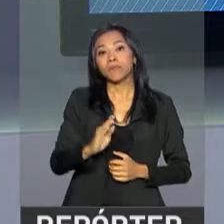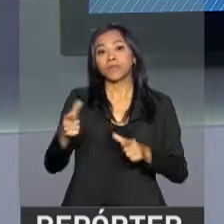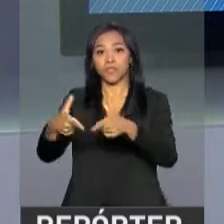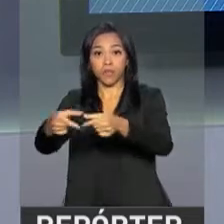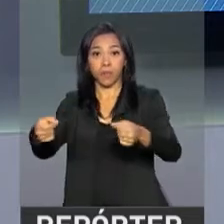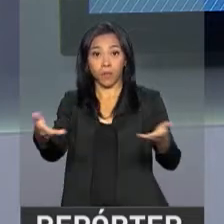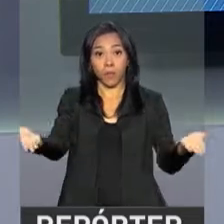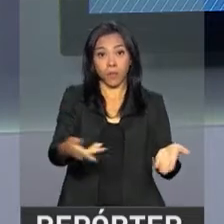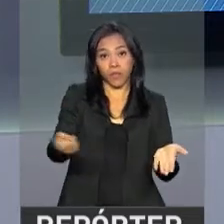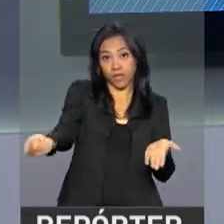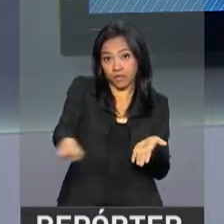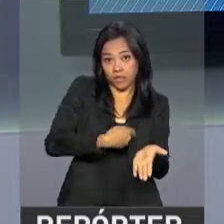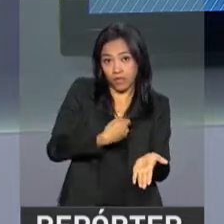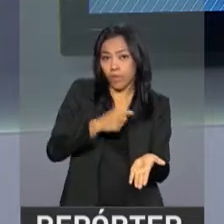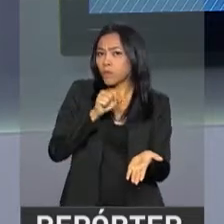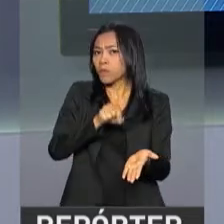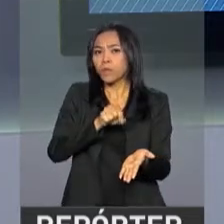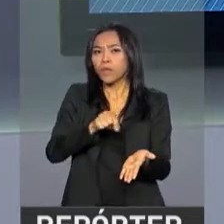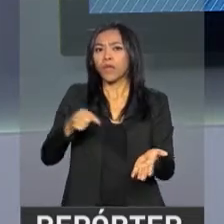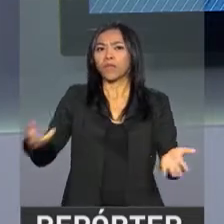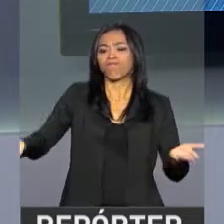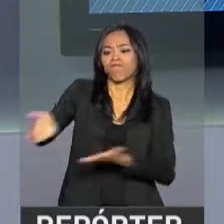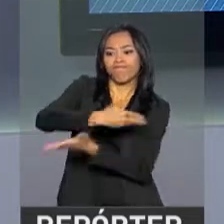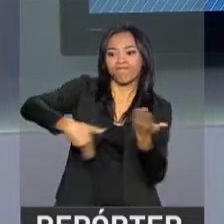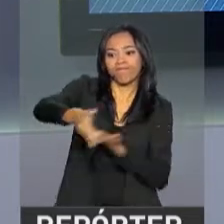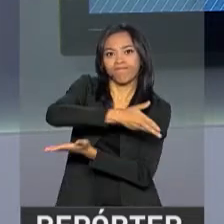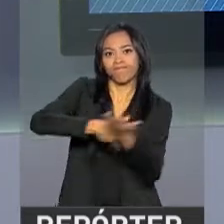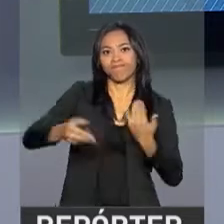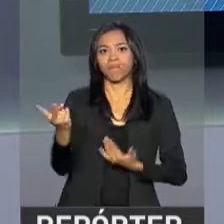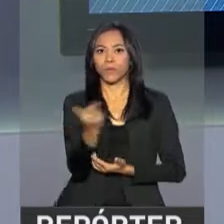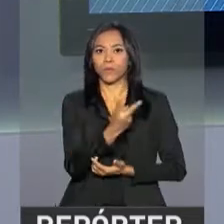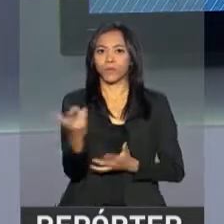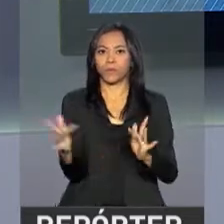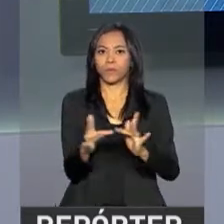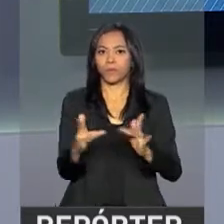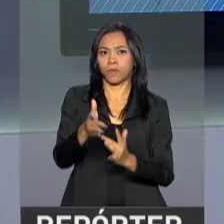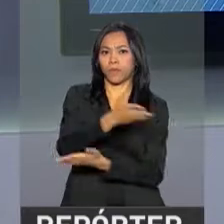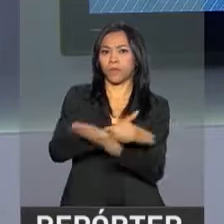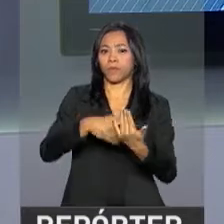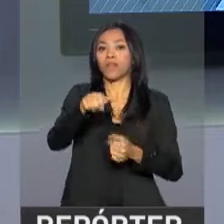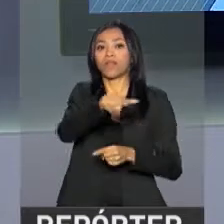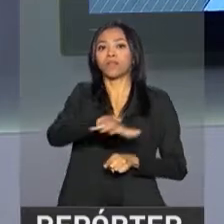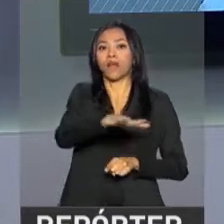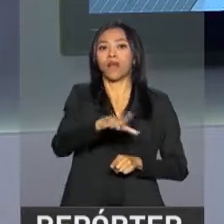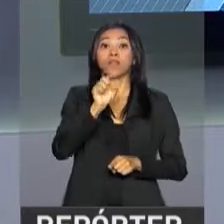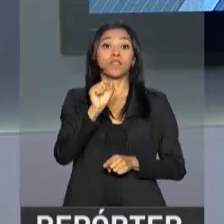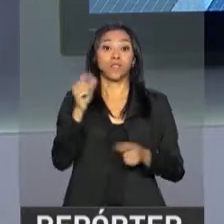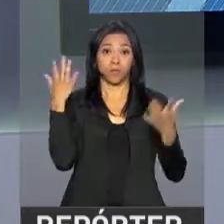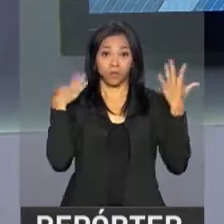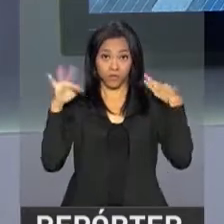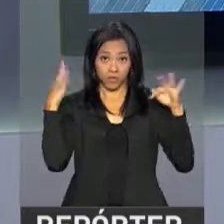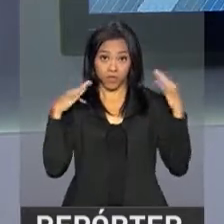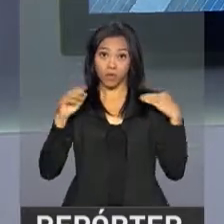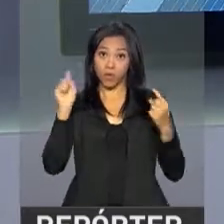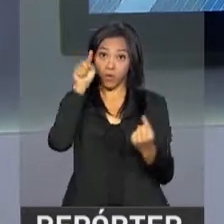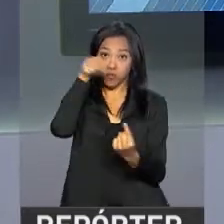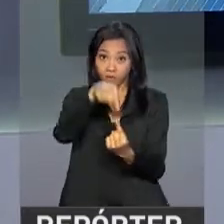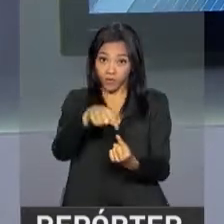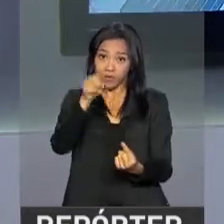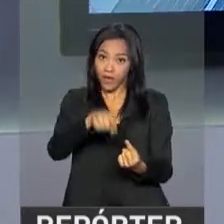hoje acordo que prevê aumento das relações entre os dois países na área de turismo a idéia é aumentar o fluxo turístico